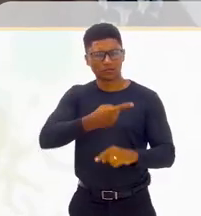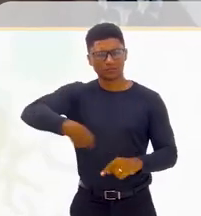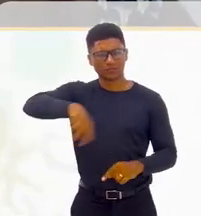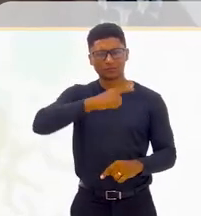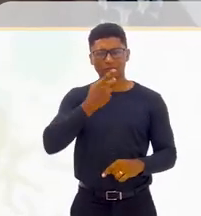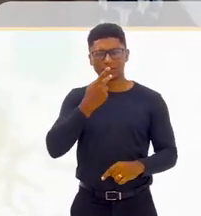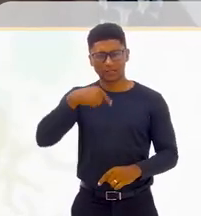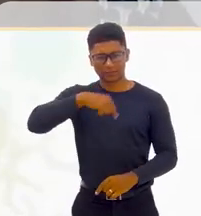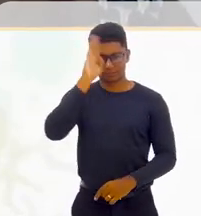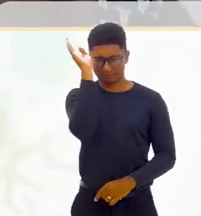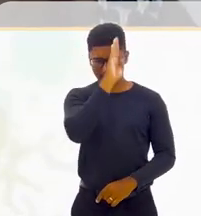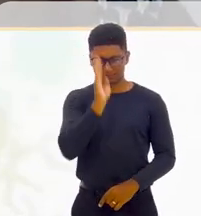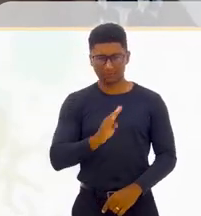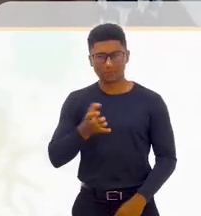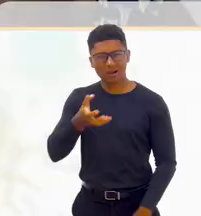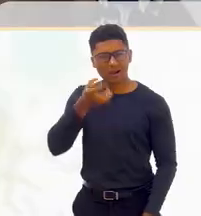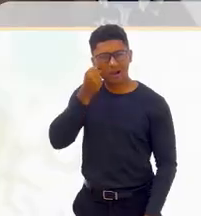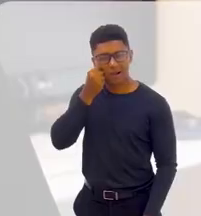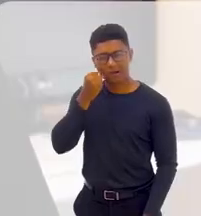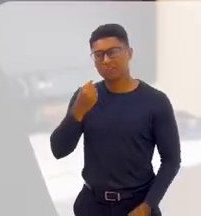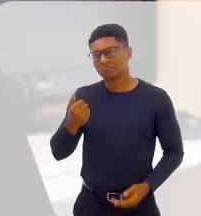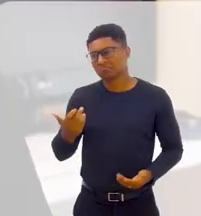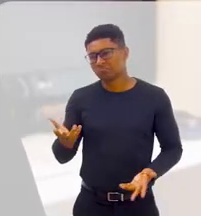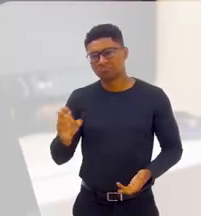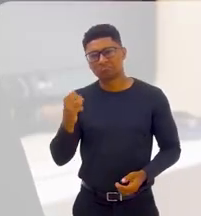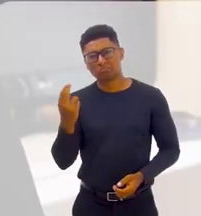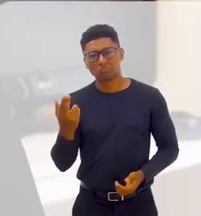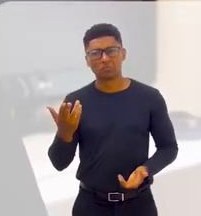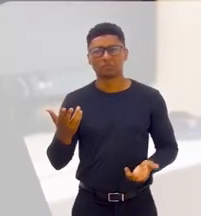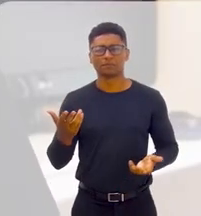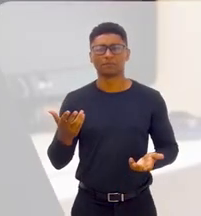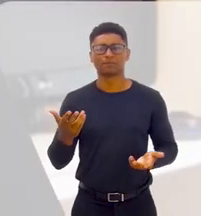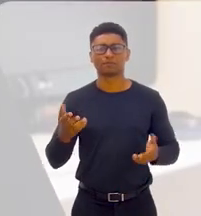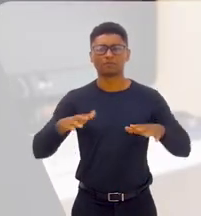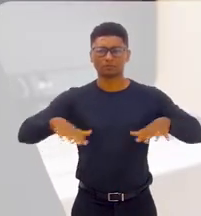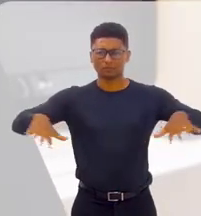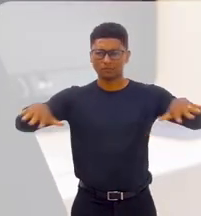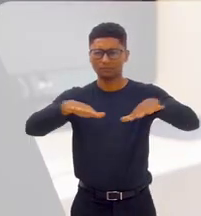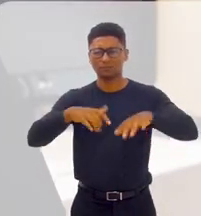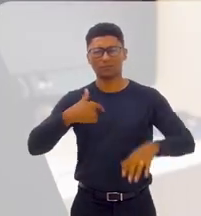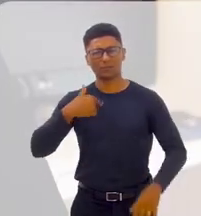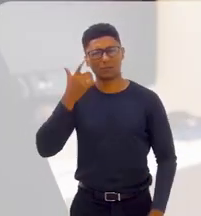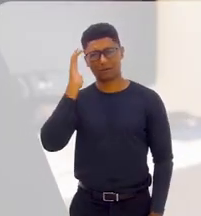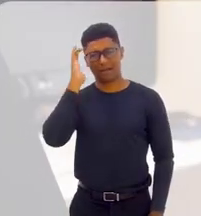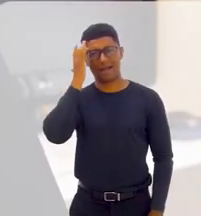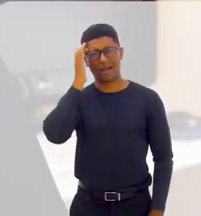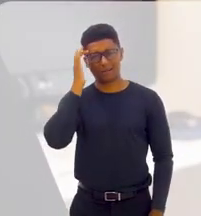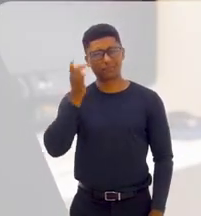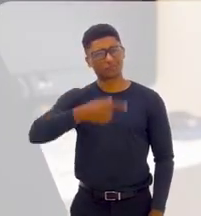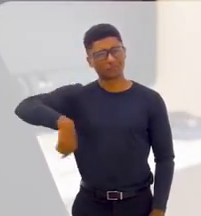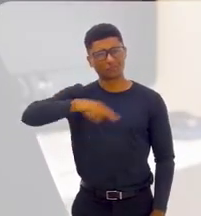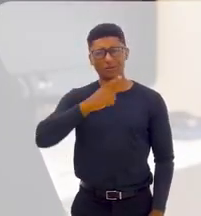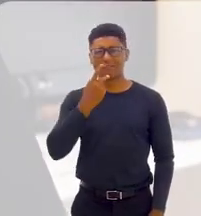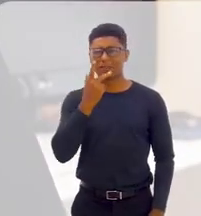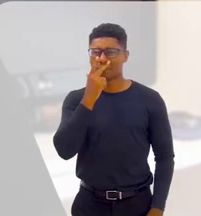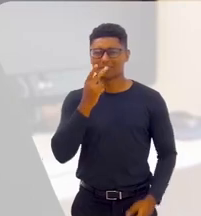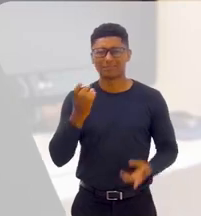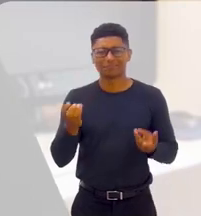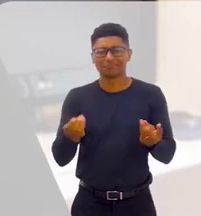em adoção no Brasil, ou enfim, no geral, eu acho que a gente fala